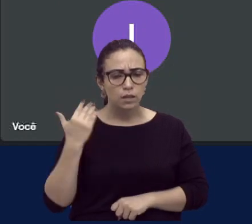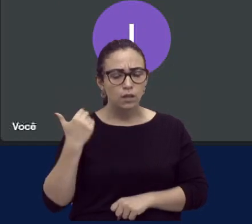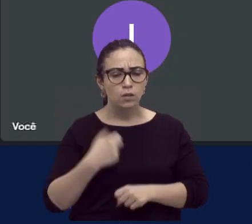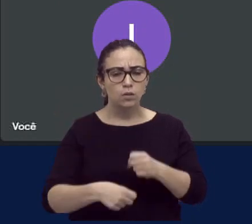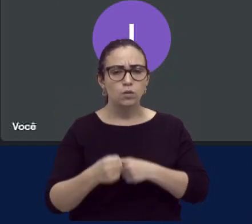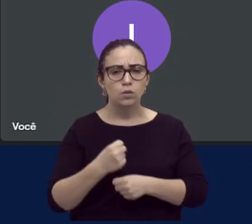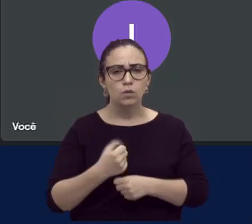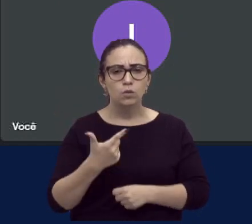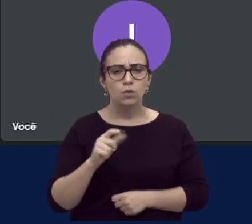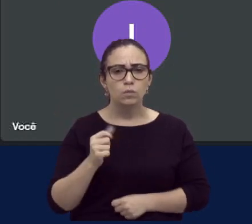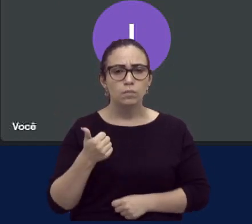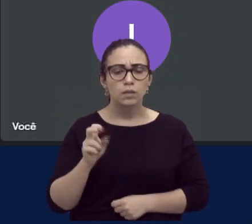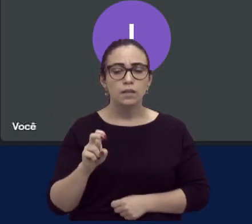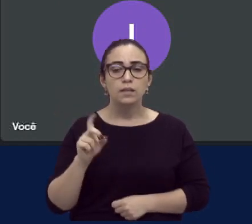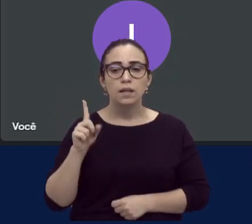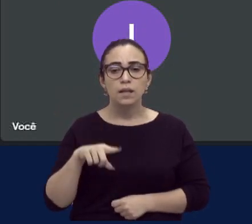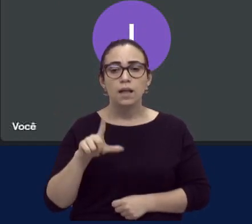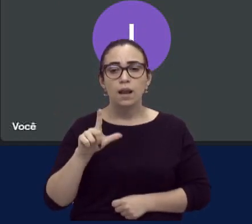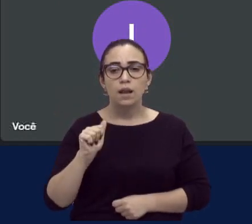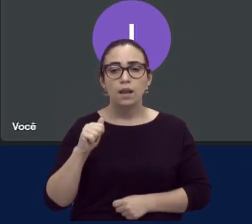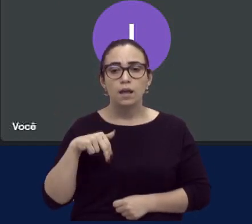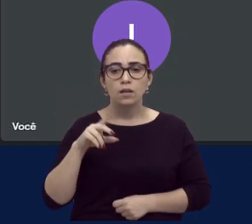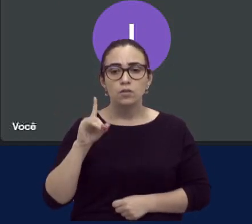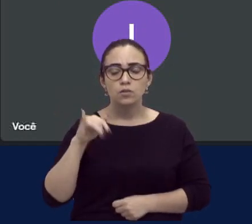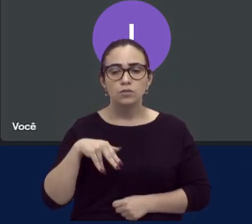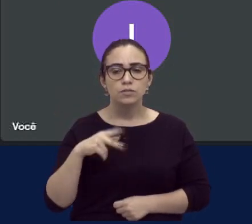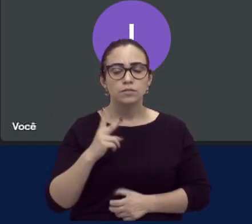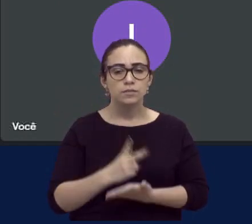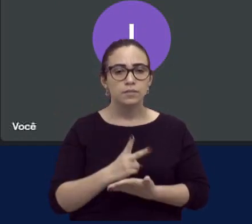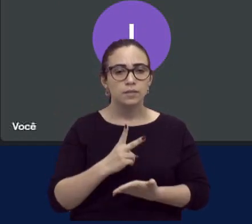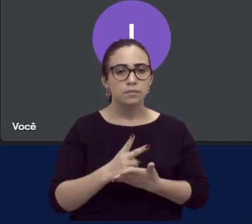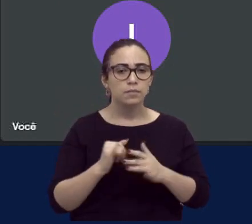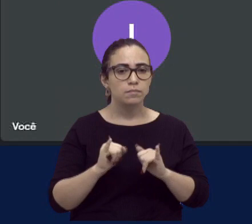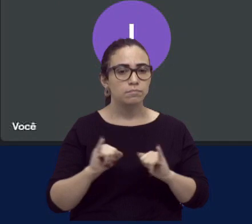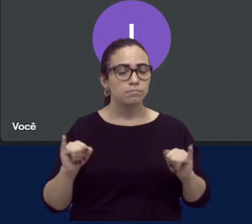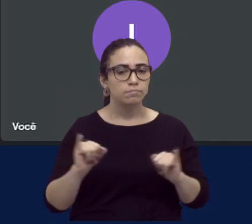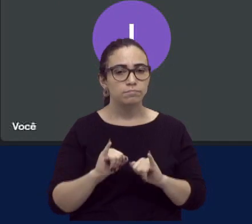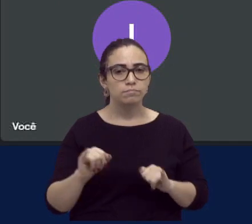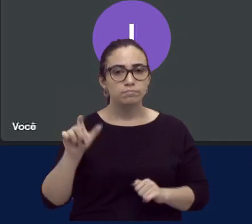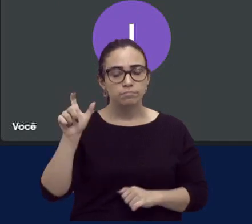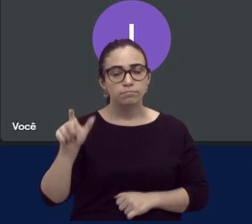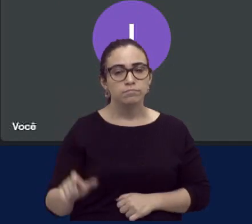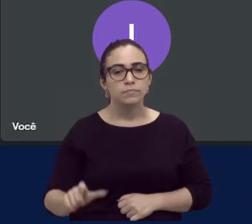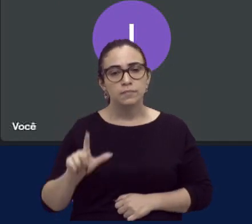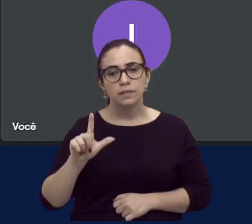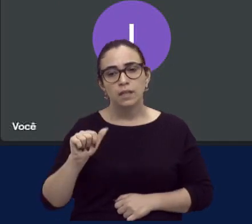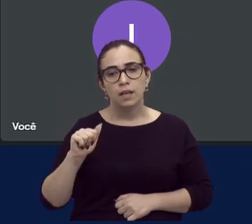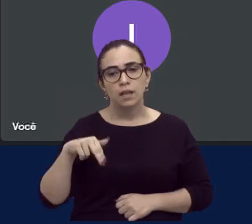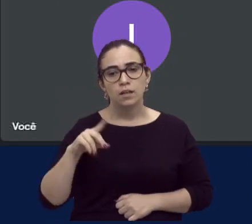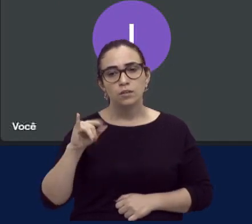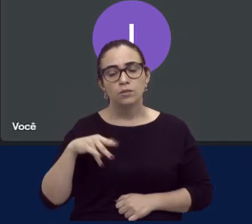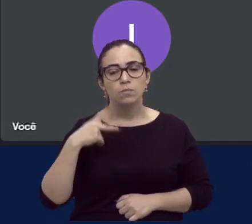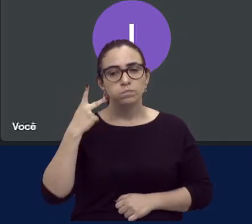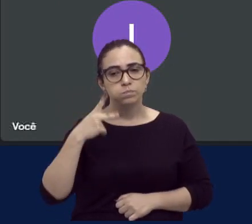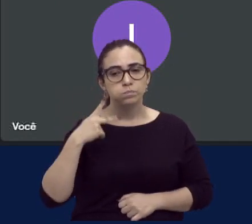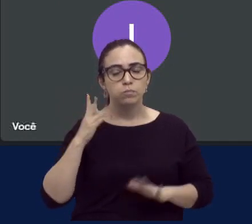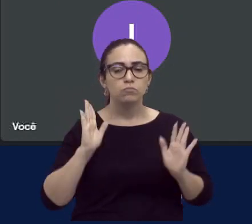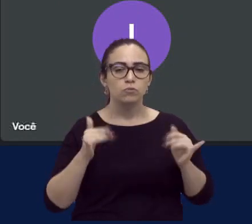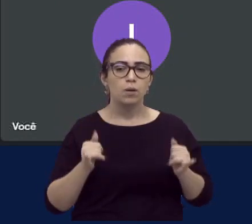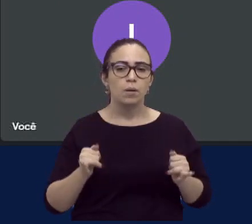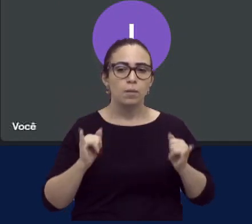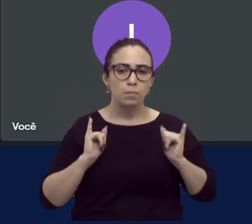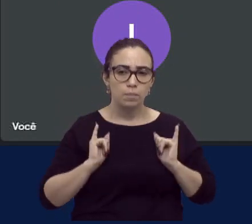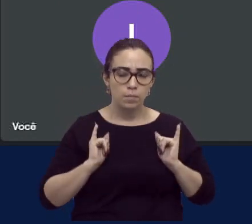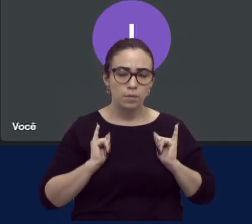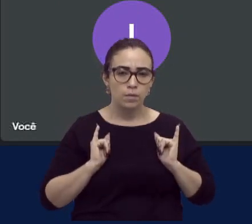com o Dr. Landim, que eu sempre digo que o Dr. Landim, ex-promotor público, ele está aposentado, eu